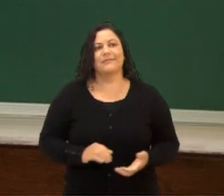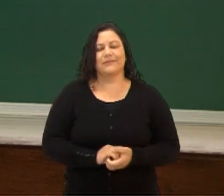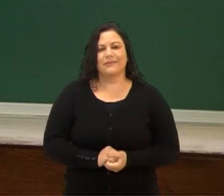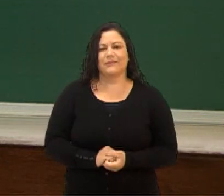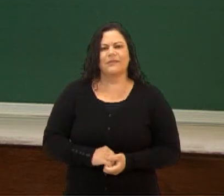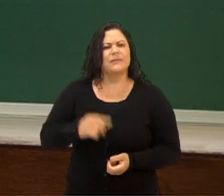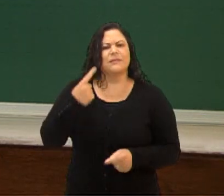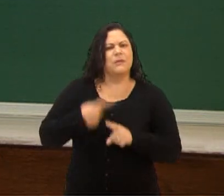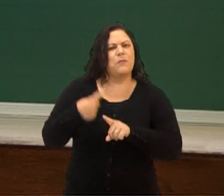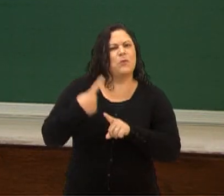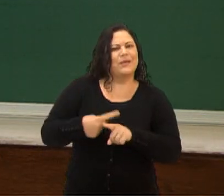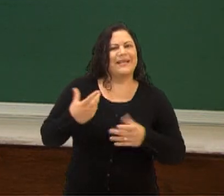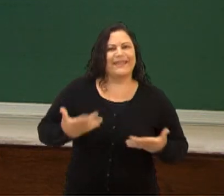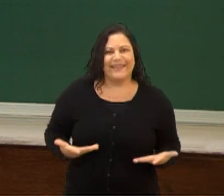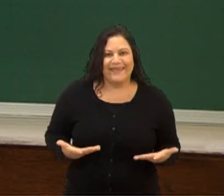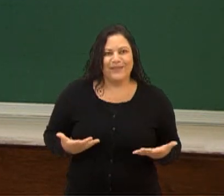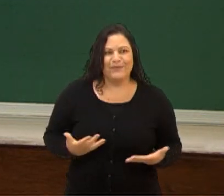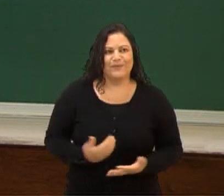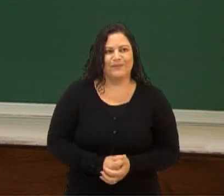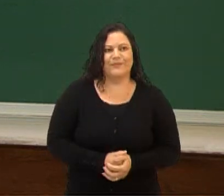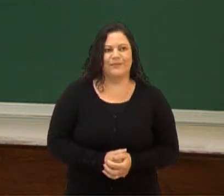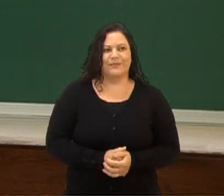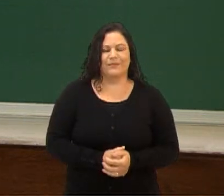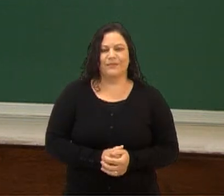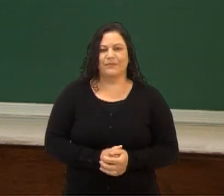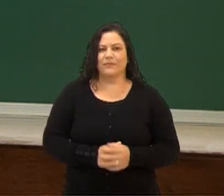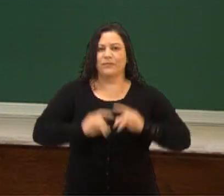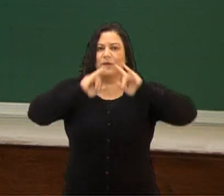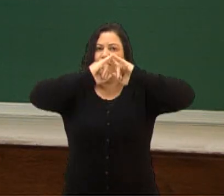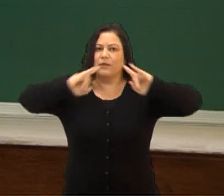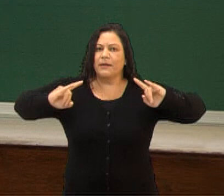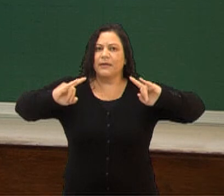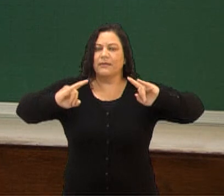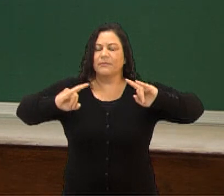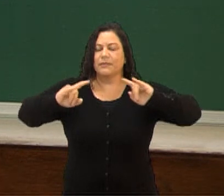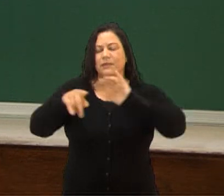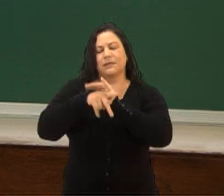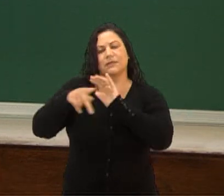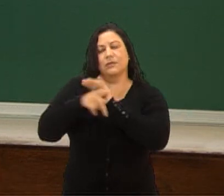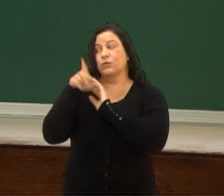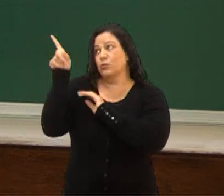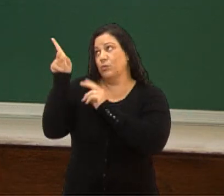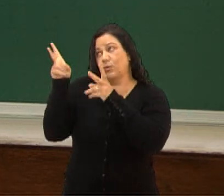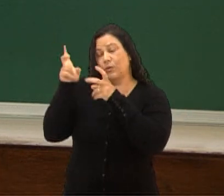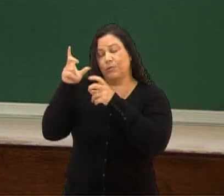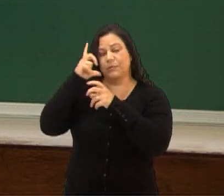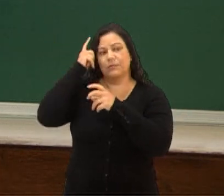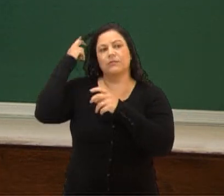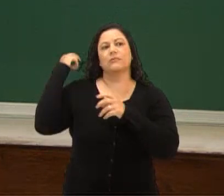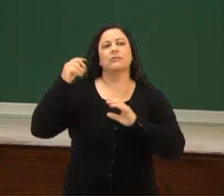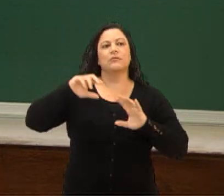Vamos ver por quê? Olha, se você girar